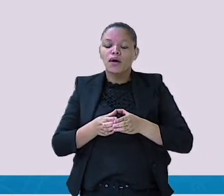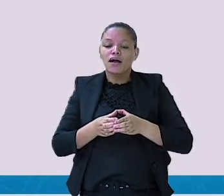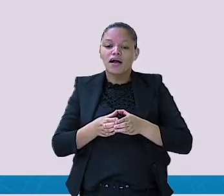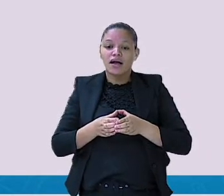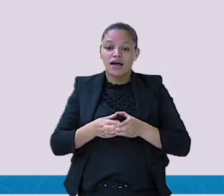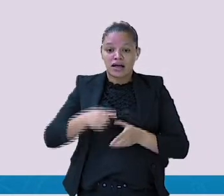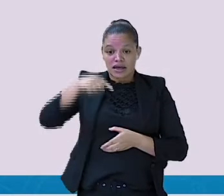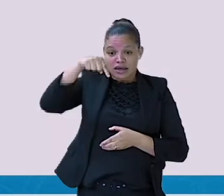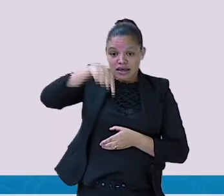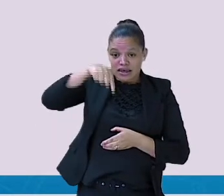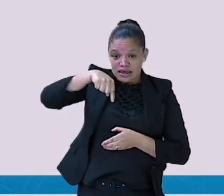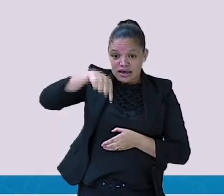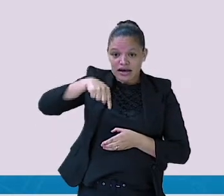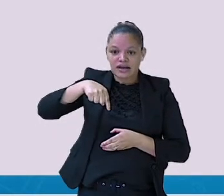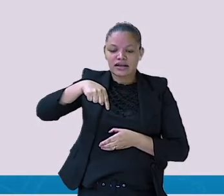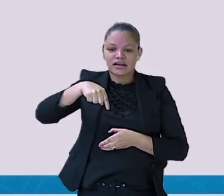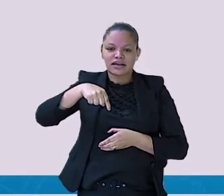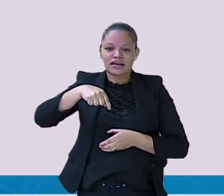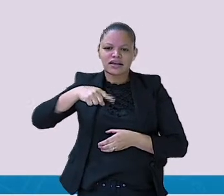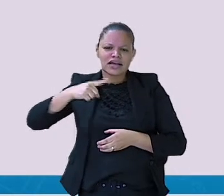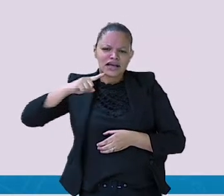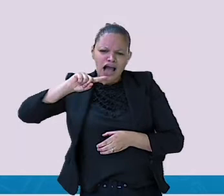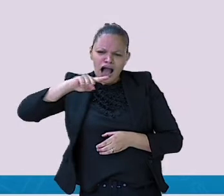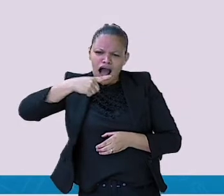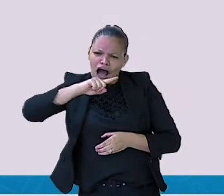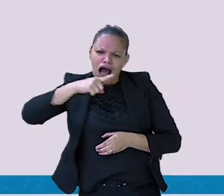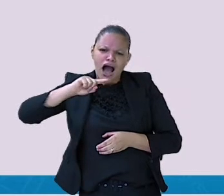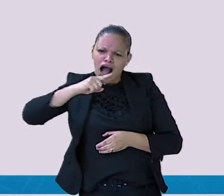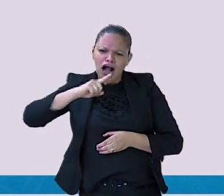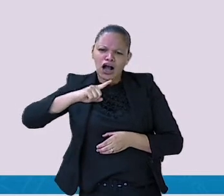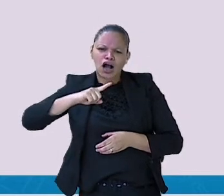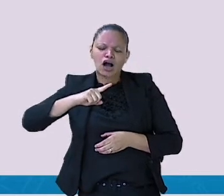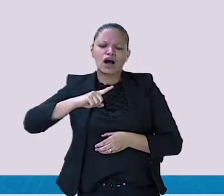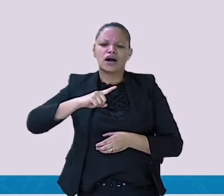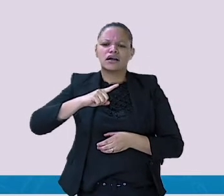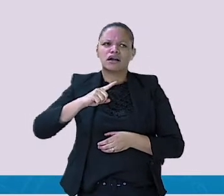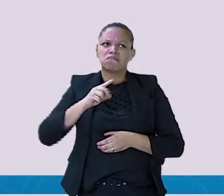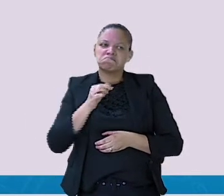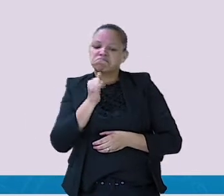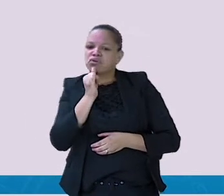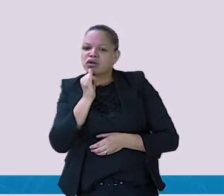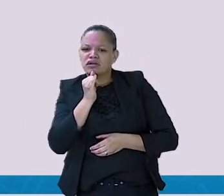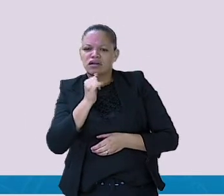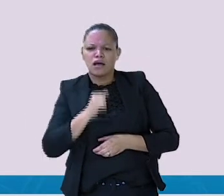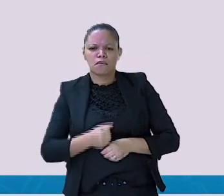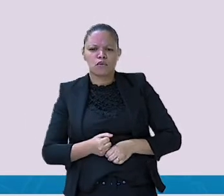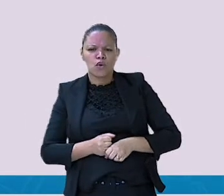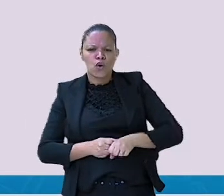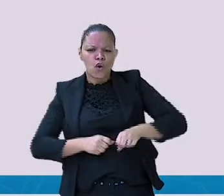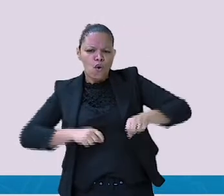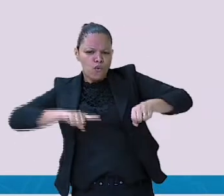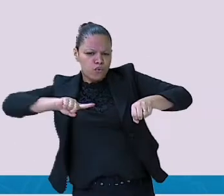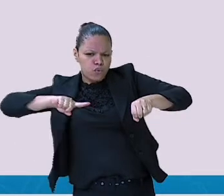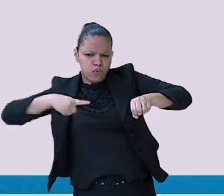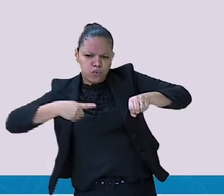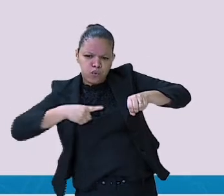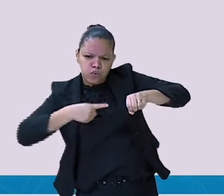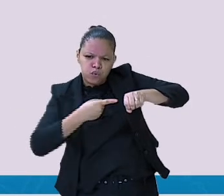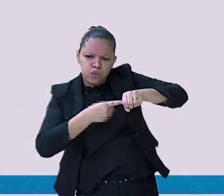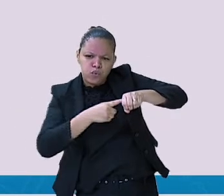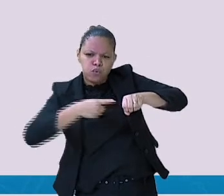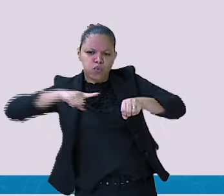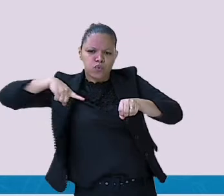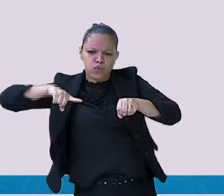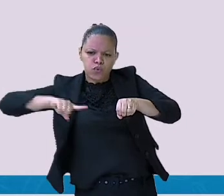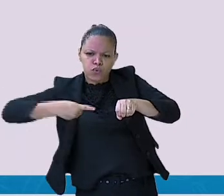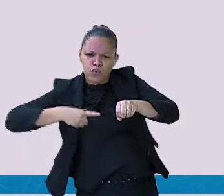traziam para as moendas e depois ele fazia todo o processo de melado, rapadura, da açúcar. E aqui nós vamos ter o